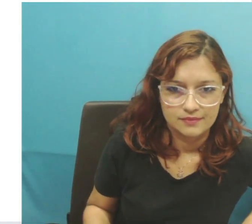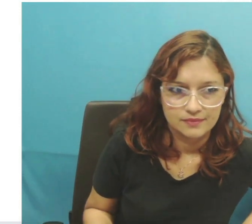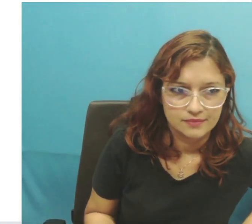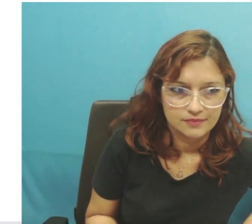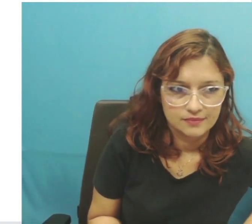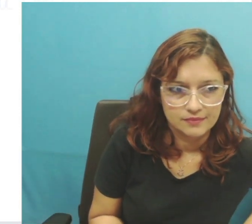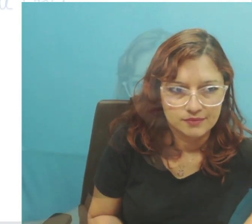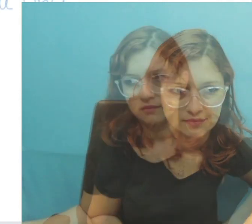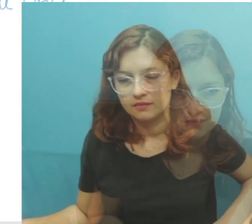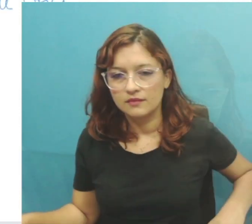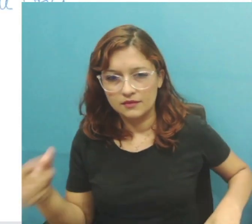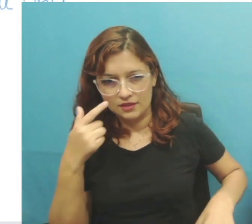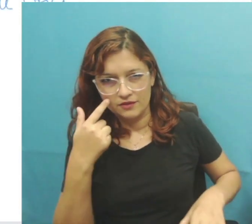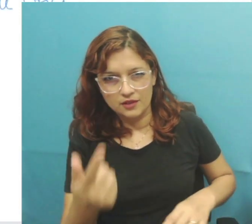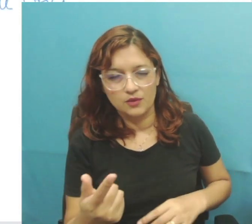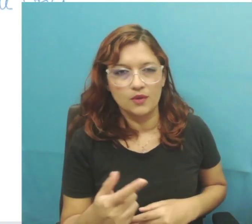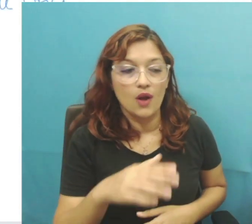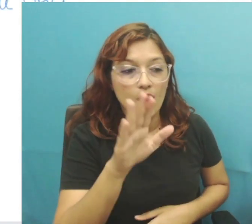Veja só.